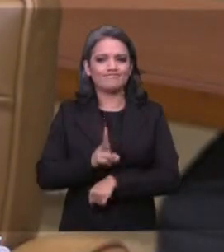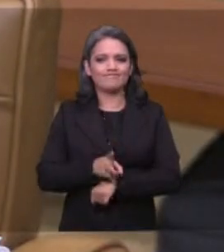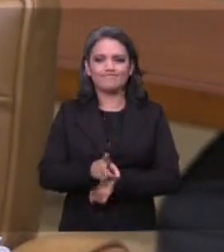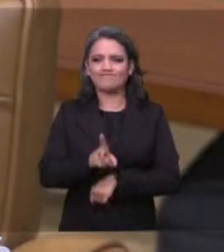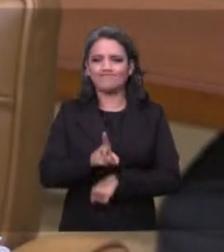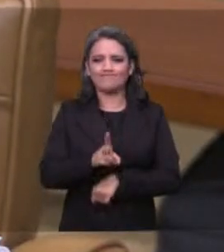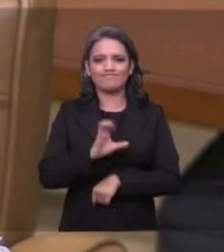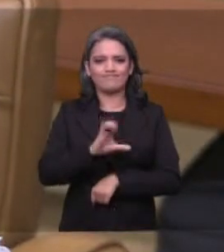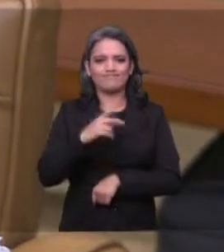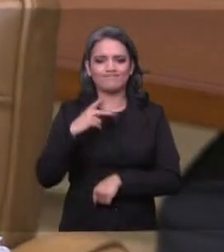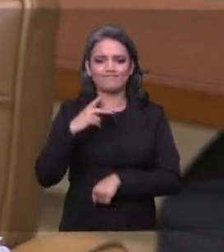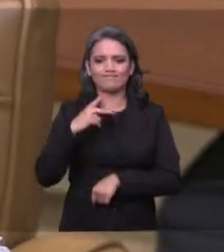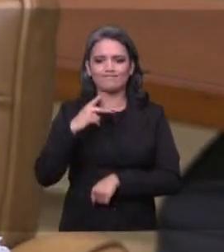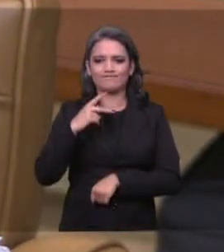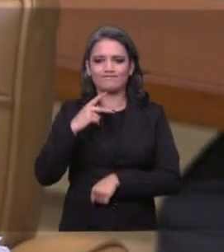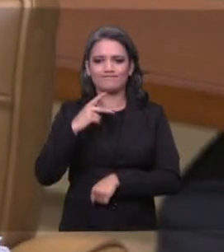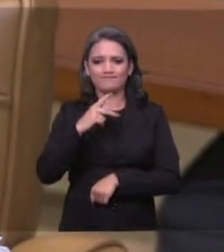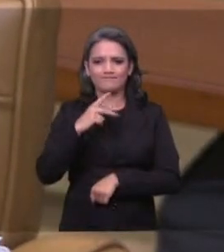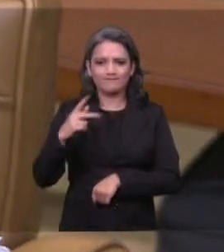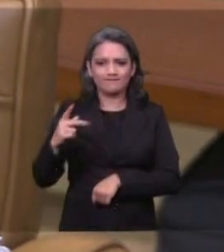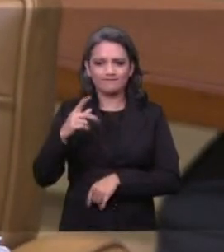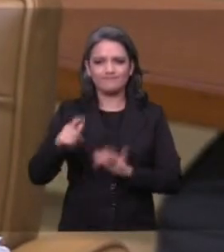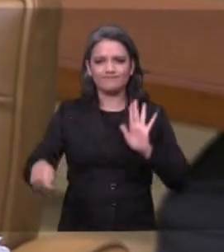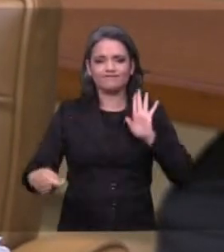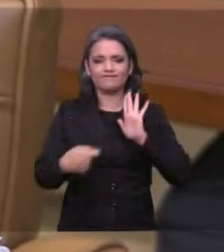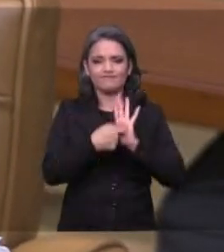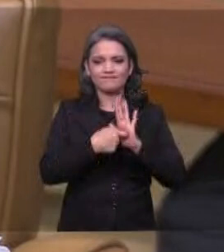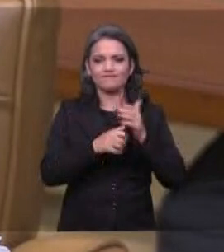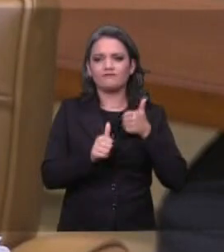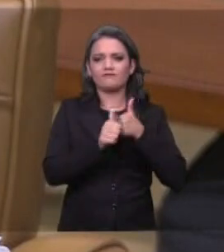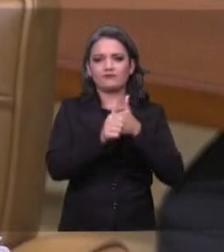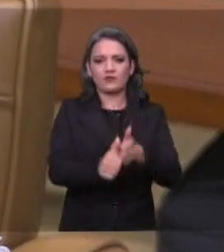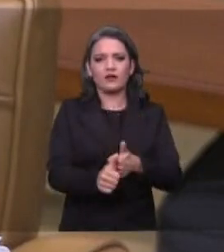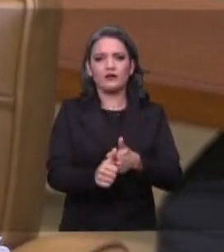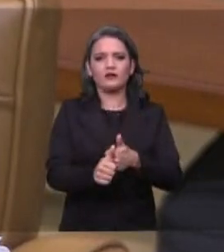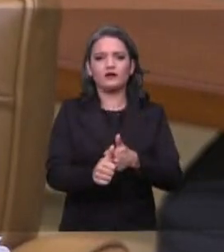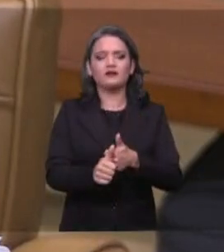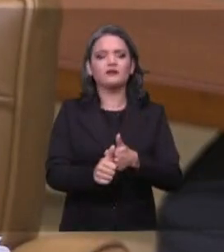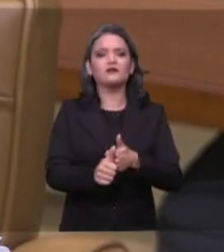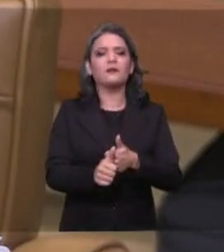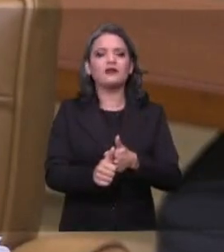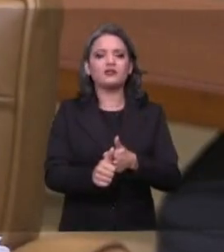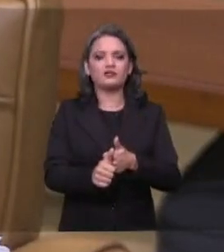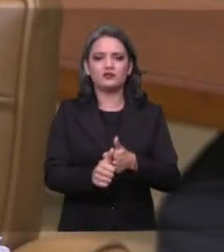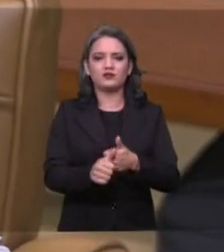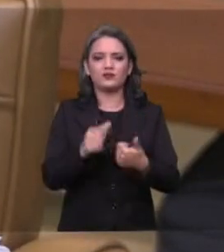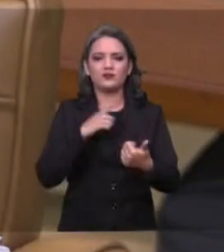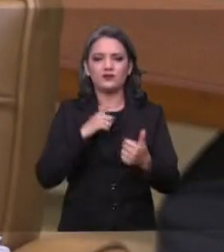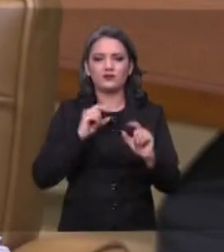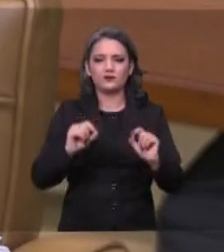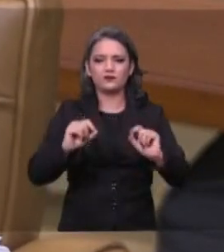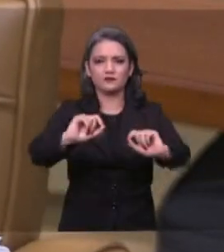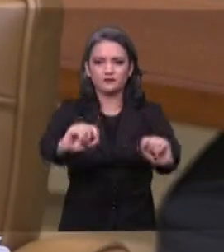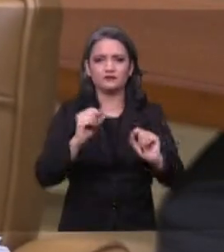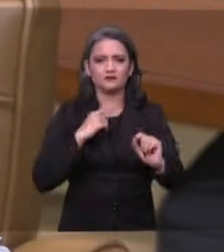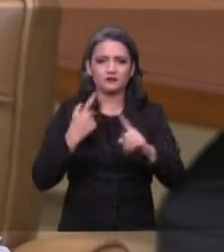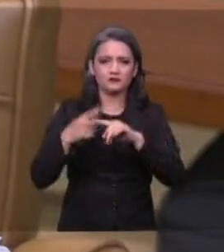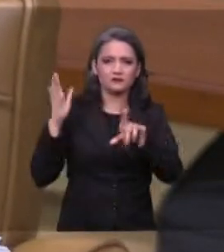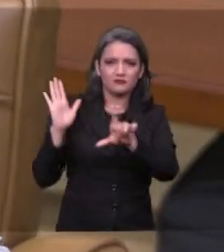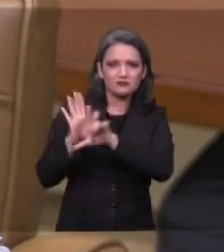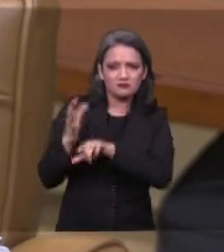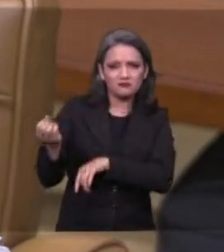denúncia acompanha, mas também, ao meu ver, explicitar, às vezes, é bom, porque, como é lei nova, é capaz depois de